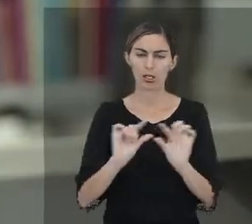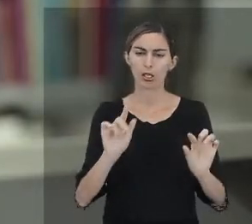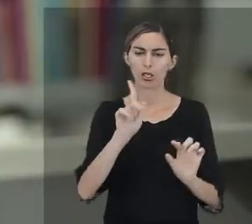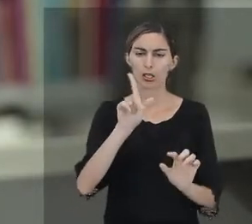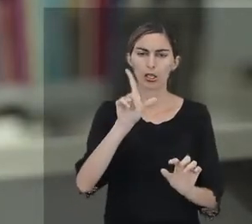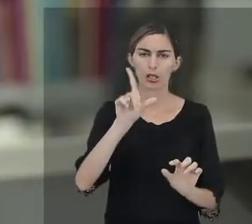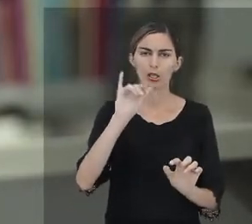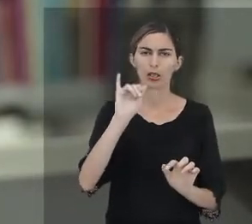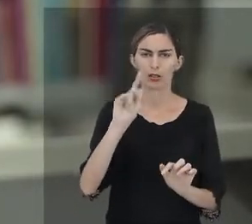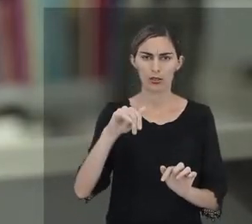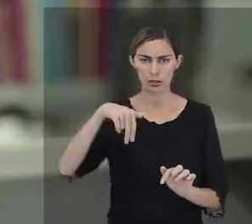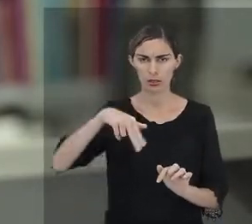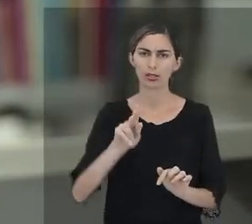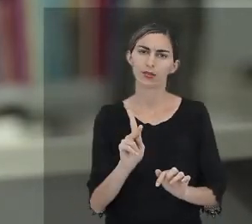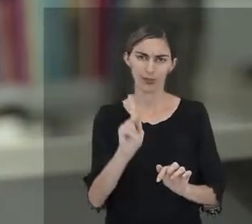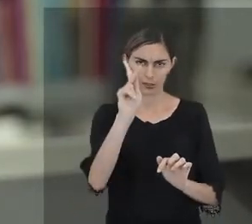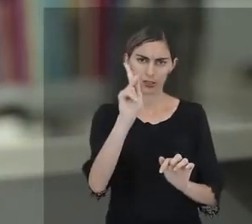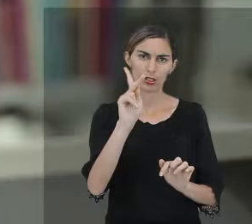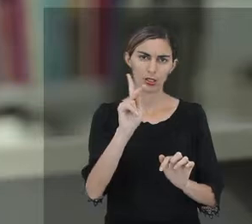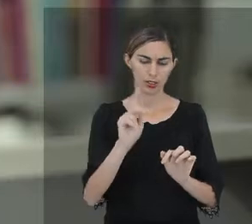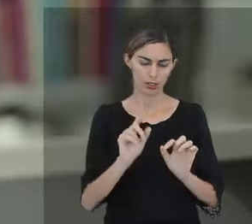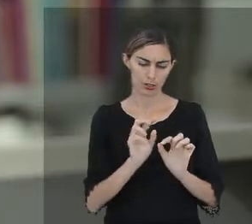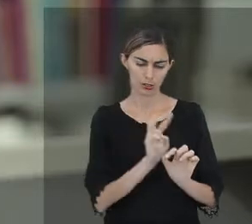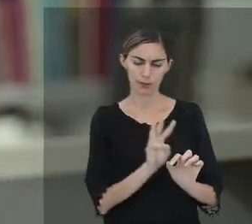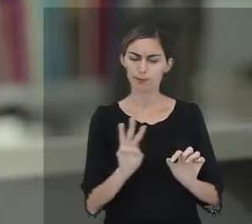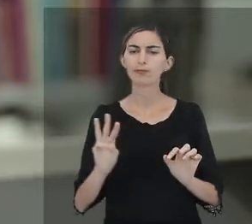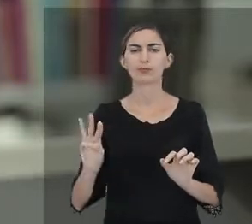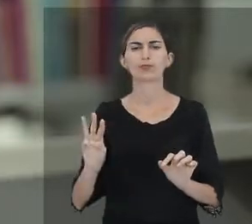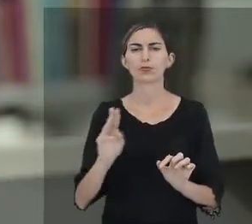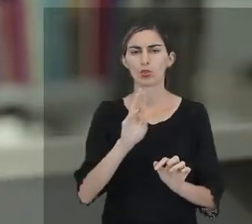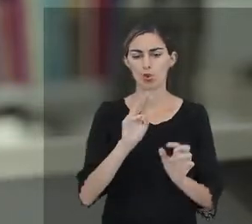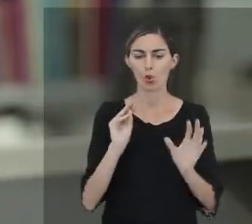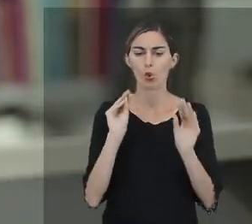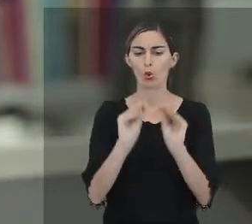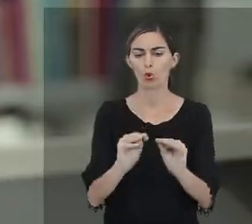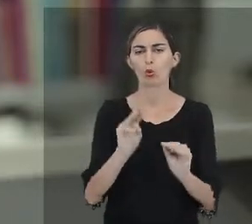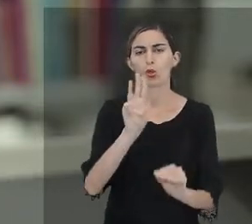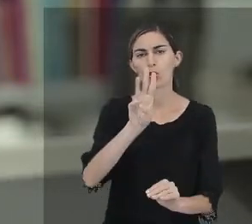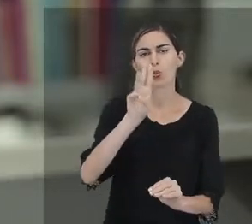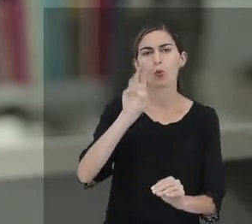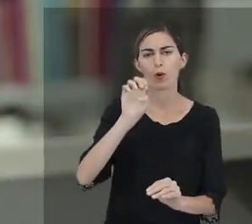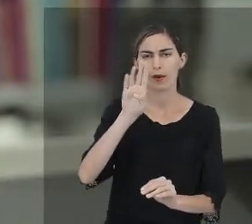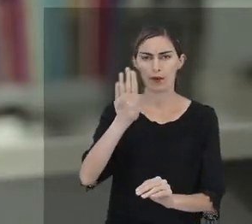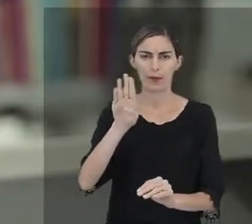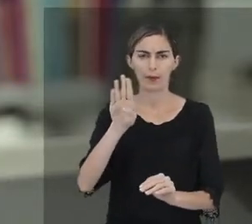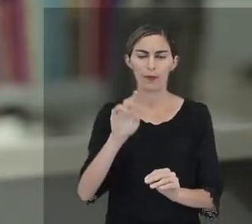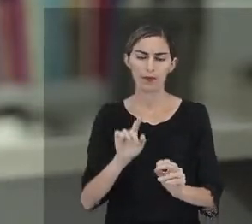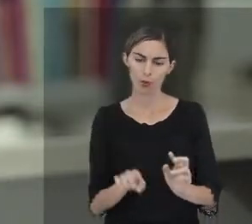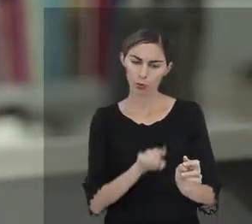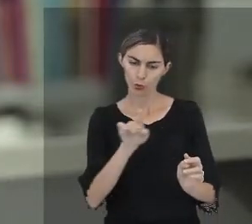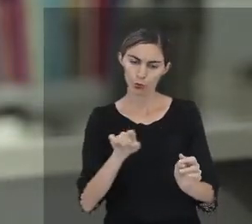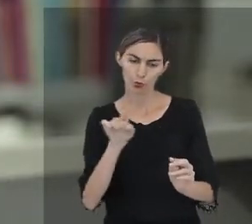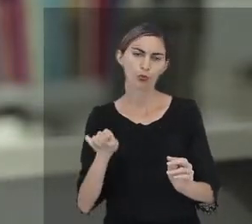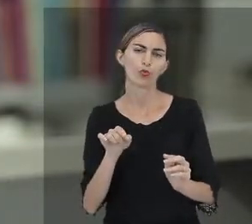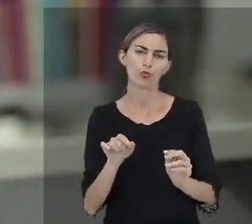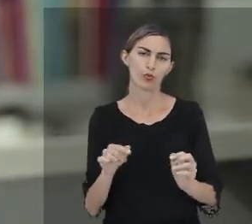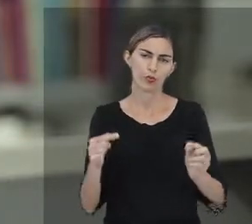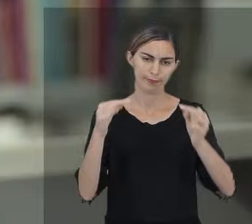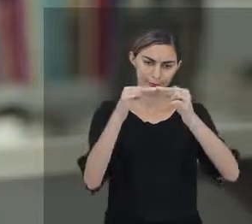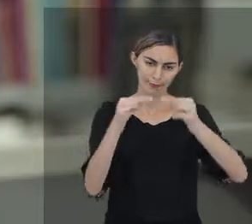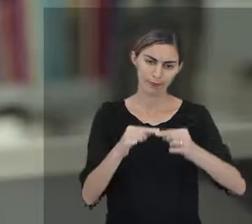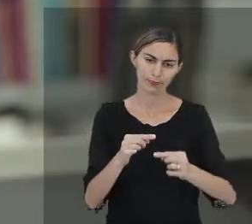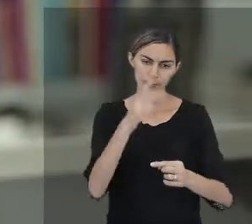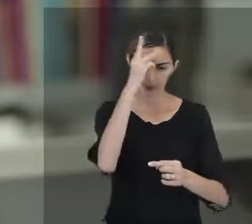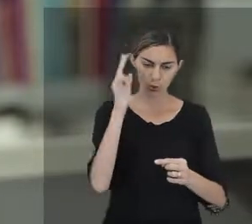essa propriedadezinha aqui de autolink e coloca web. Então vai aparecer um link quando você rodar a sua aplicação, e se o